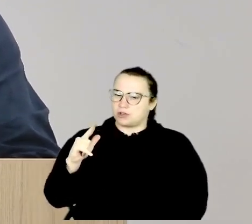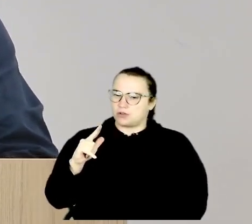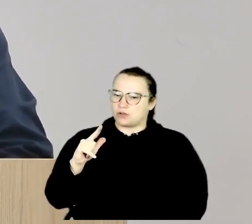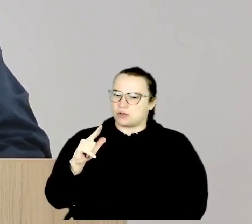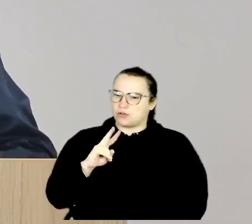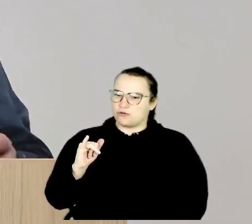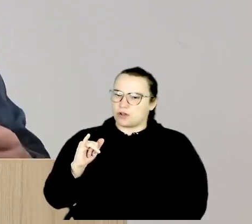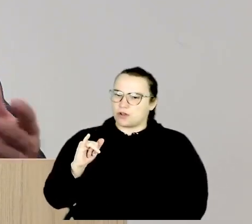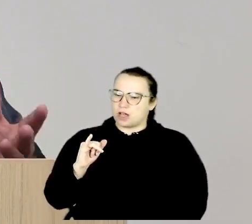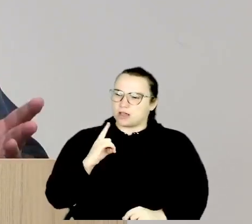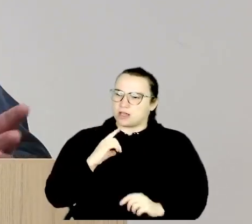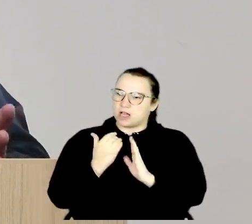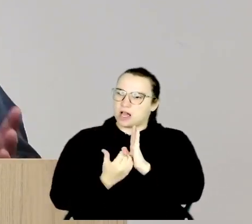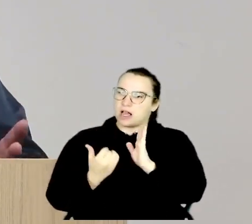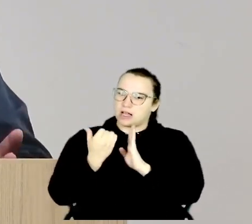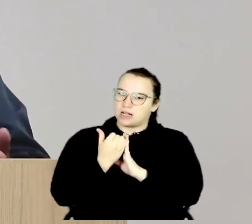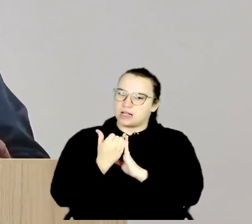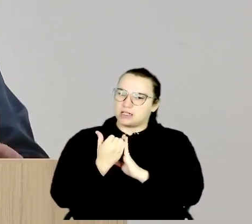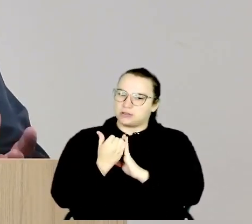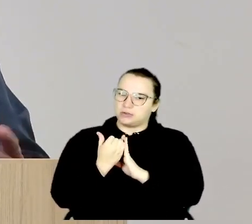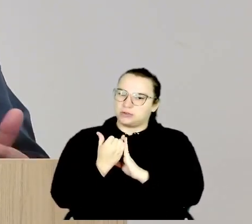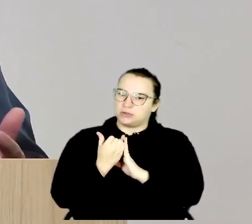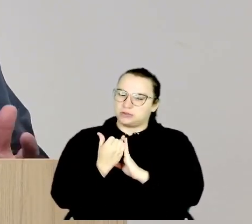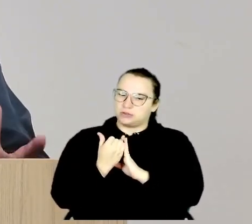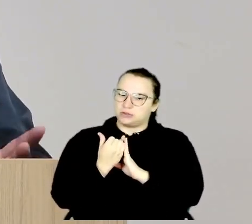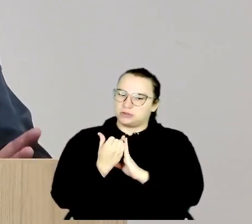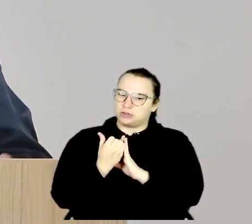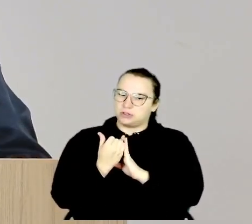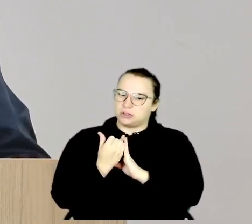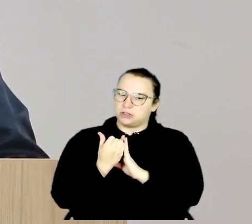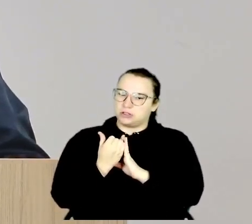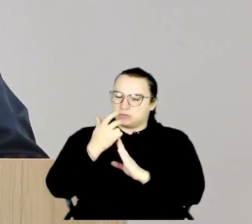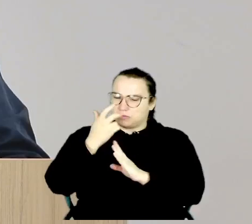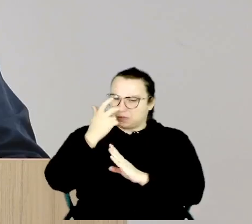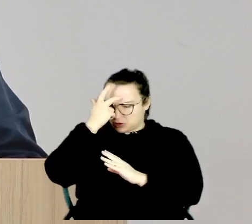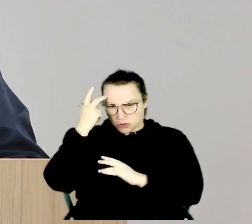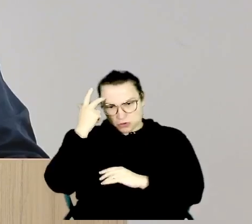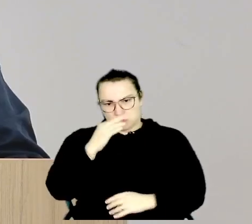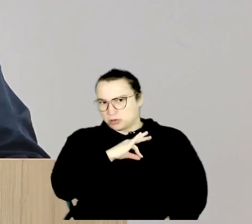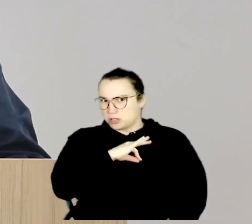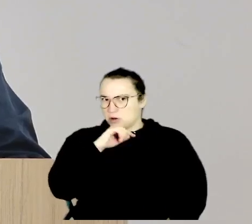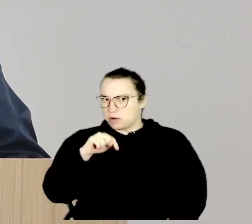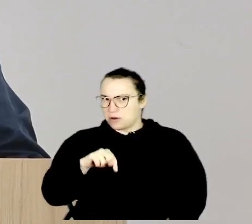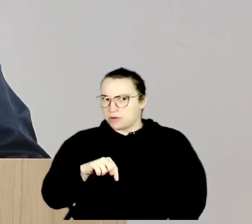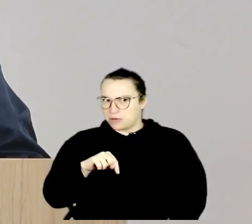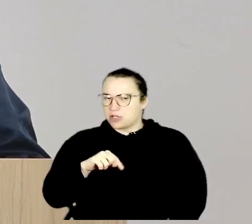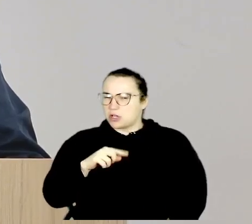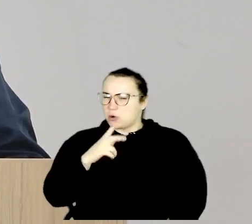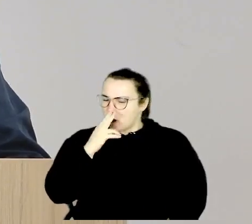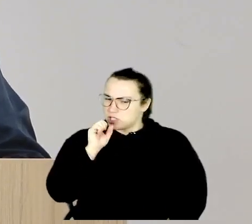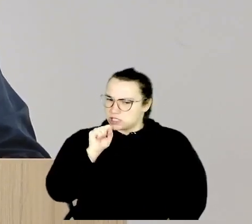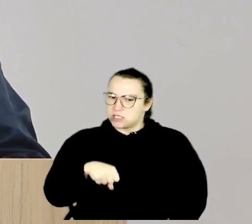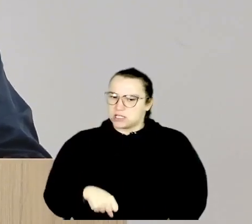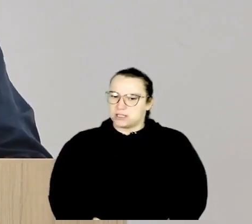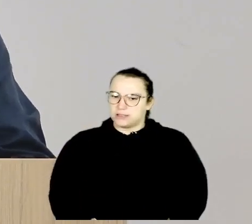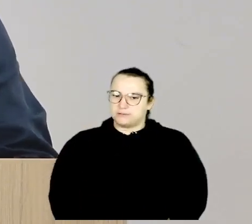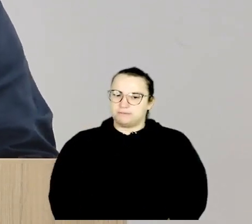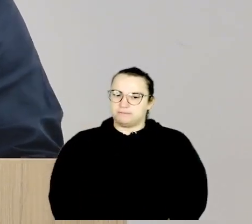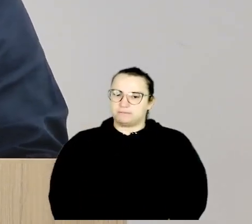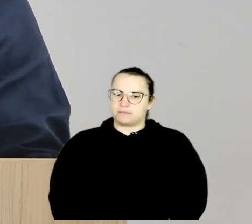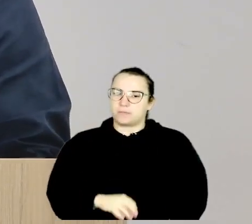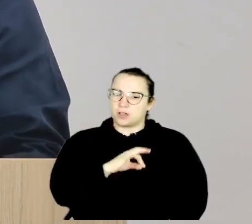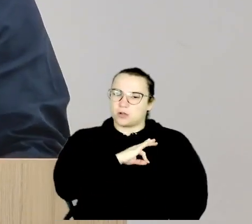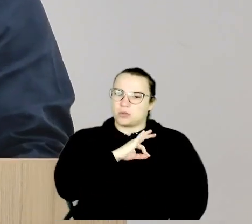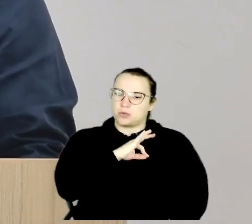acréscimo no pessoal lá G vai vir mais policiais para cá muito provável que sim a polícia isso